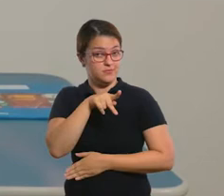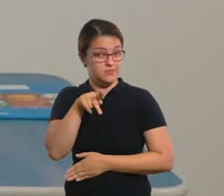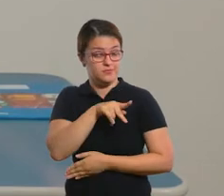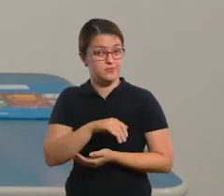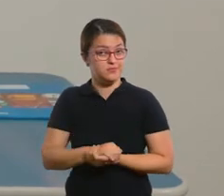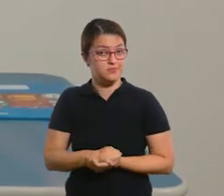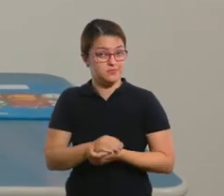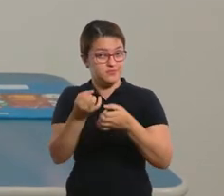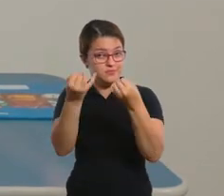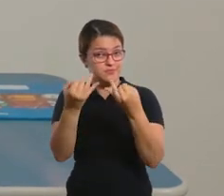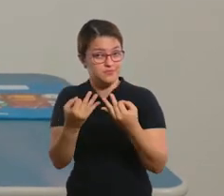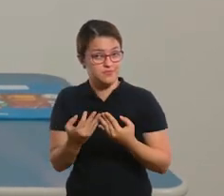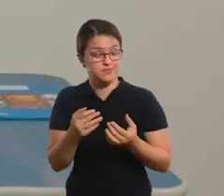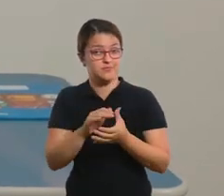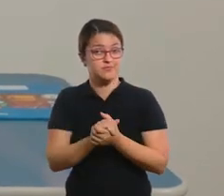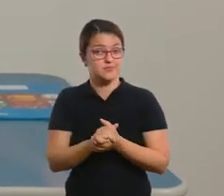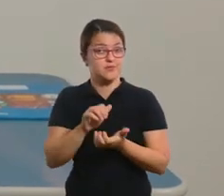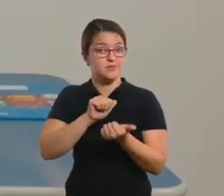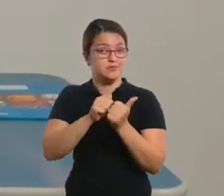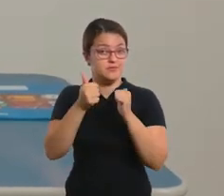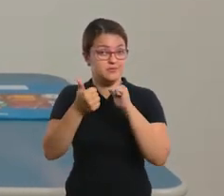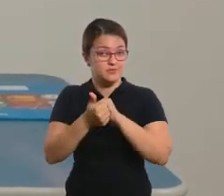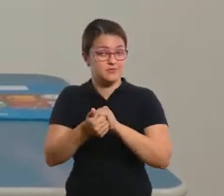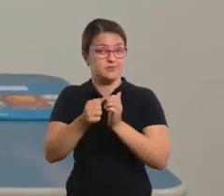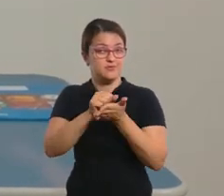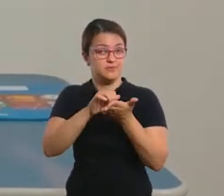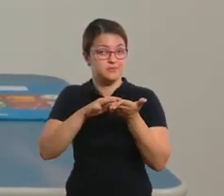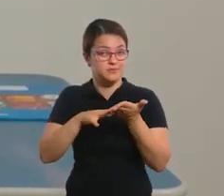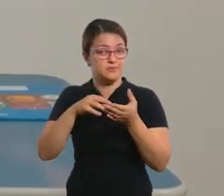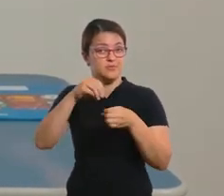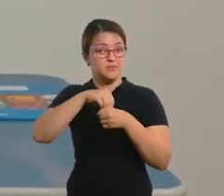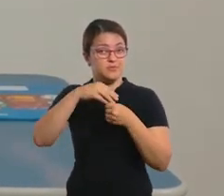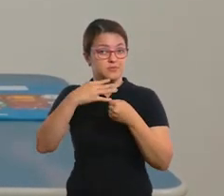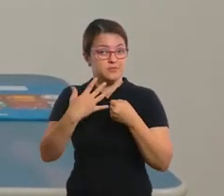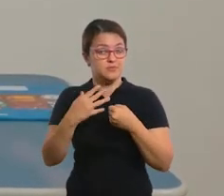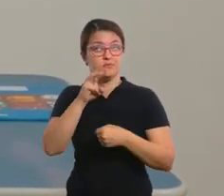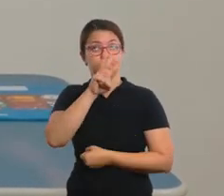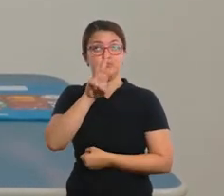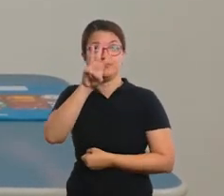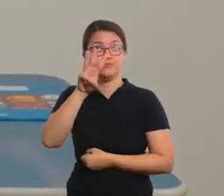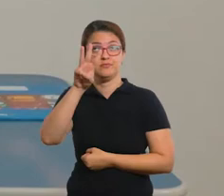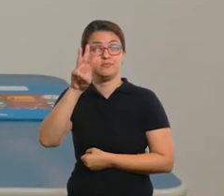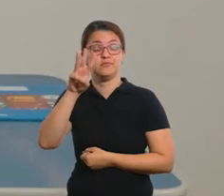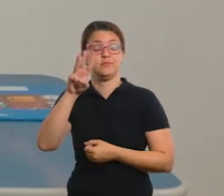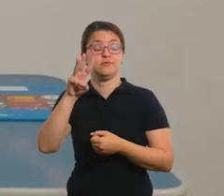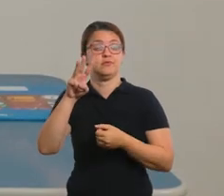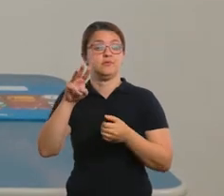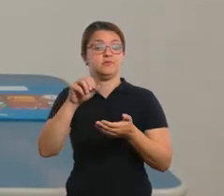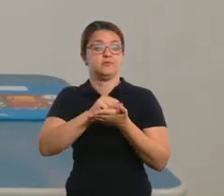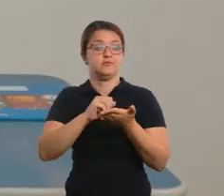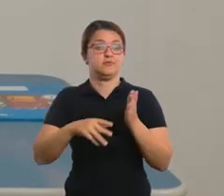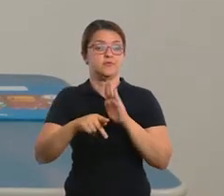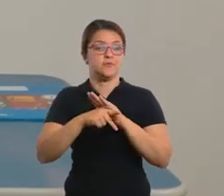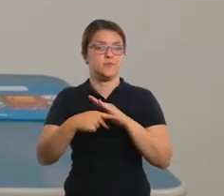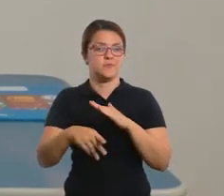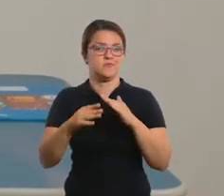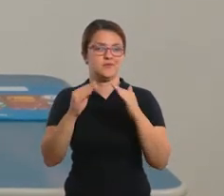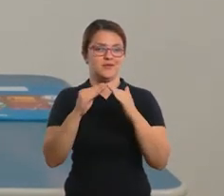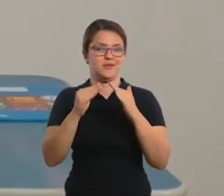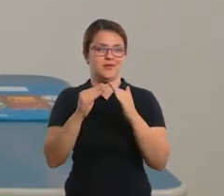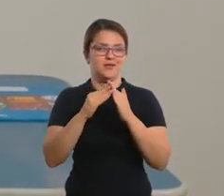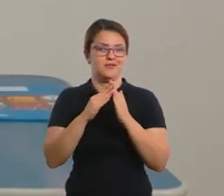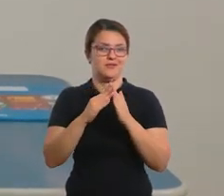conversar com vocês sobre possibilidades de adaptações do nosso conteúdo do link Lição de Casa para Crianças com